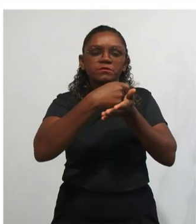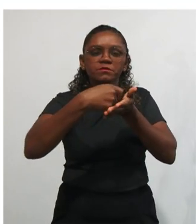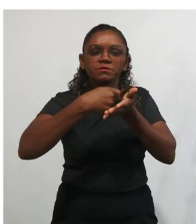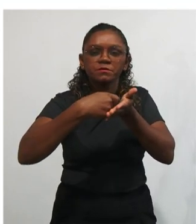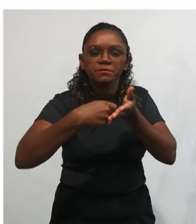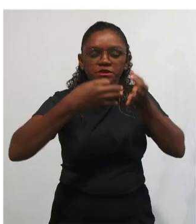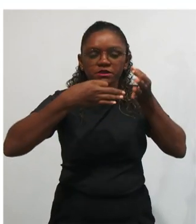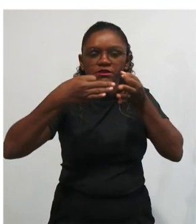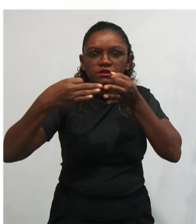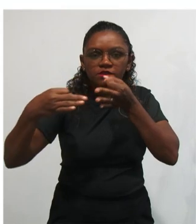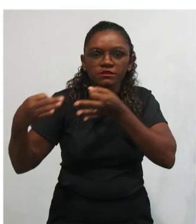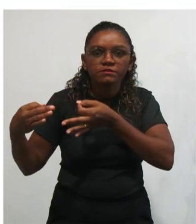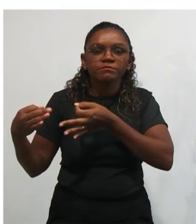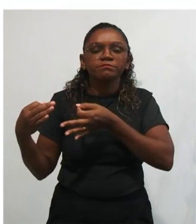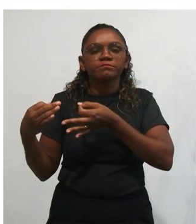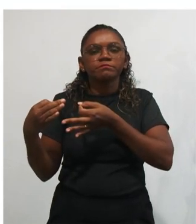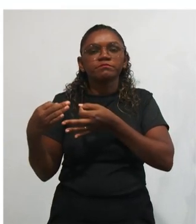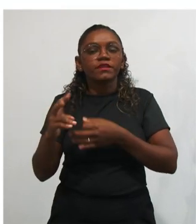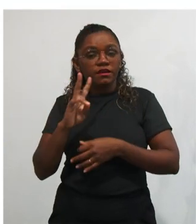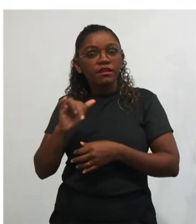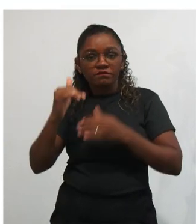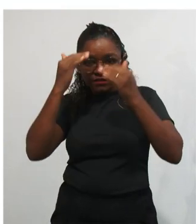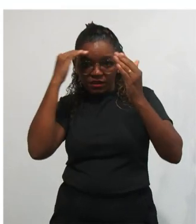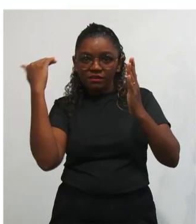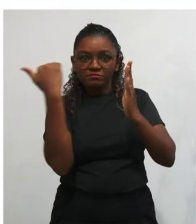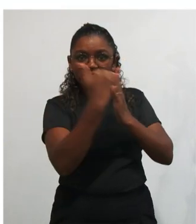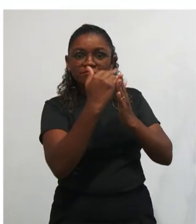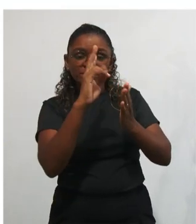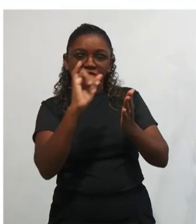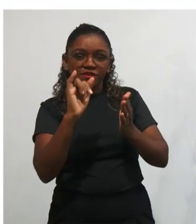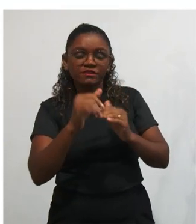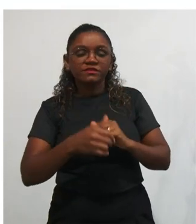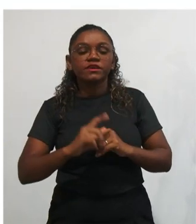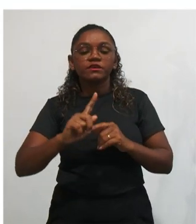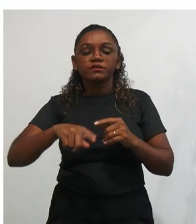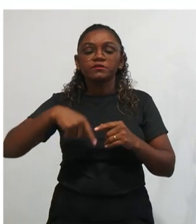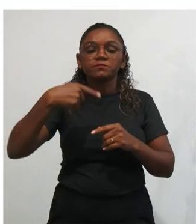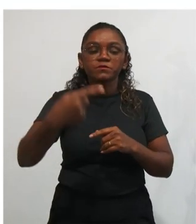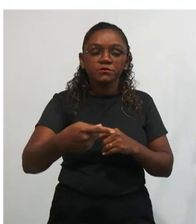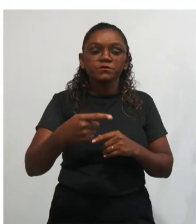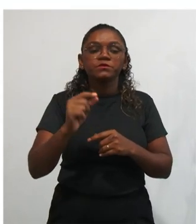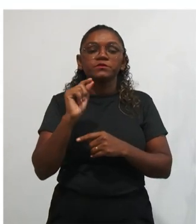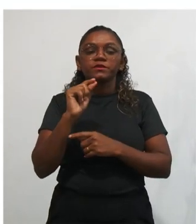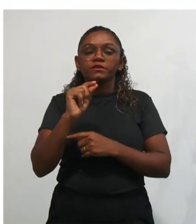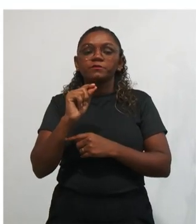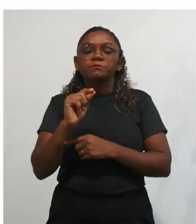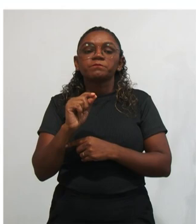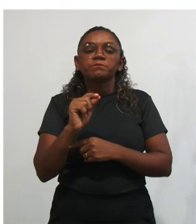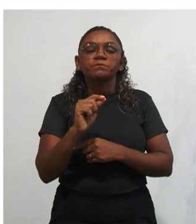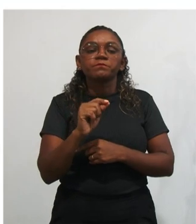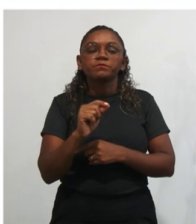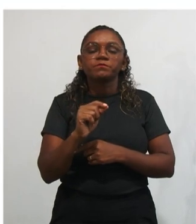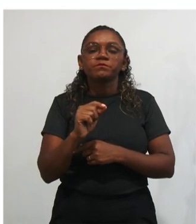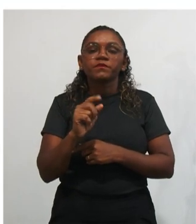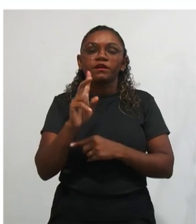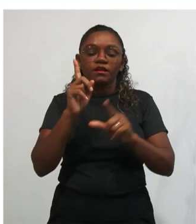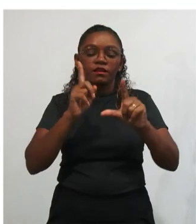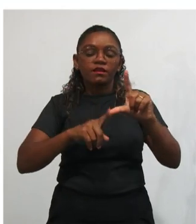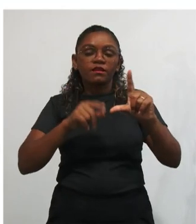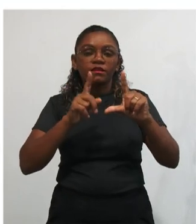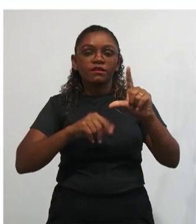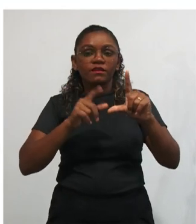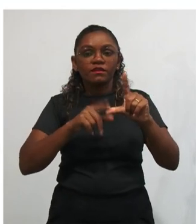suporte que tá sendo utilizado ali para aquela criança escrever depois mais à frente a gente então tem um emprego